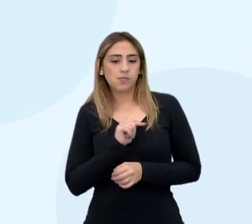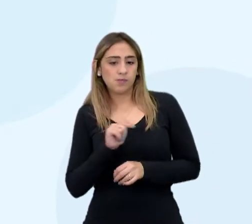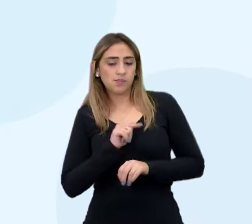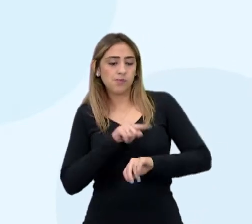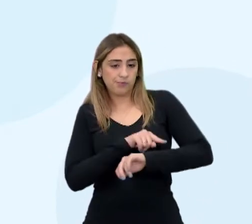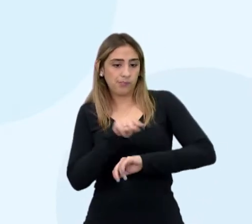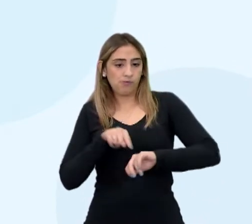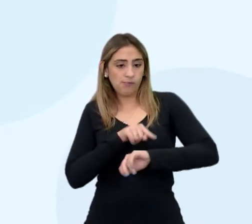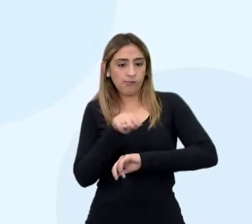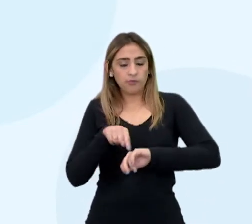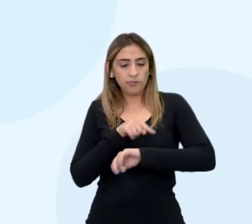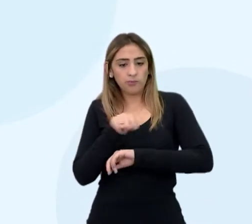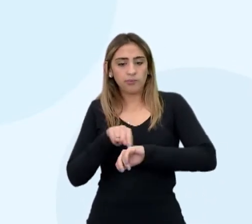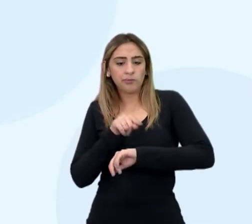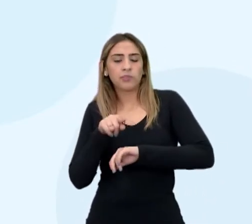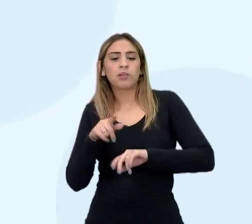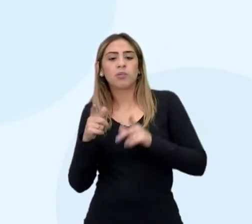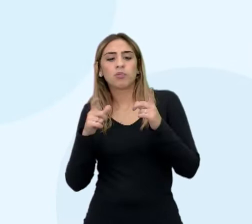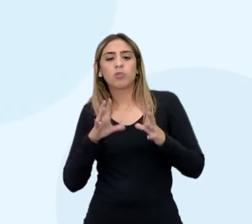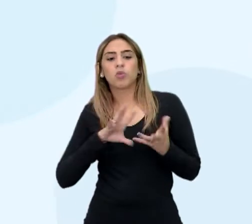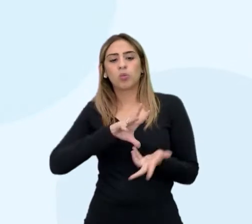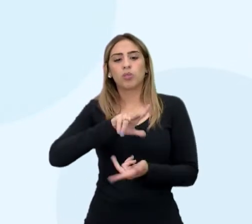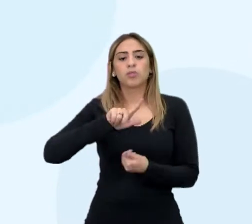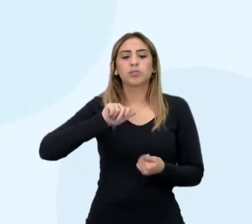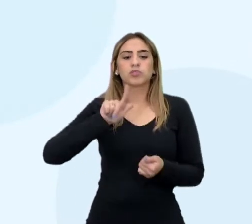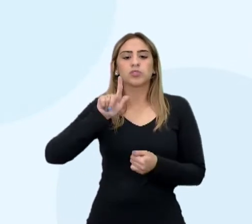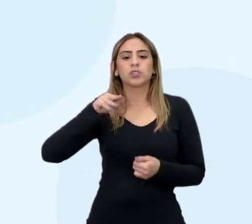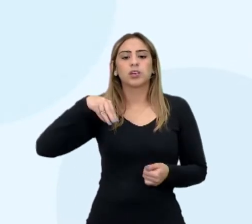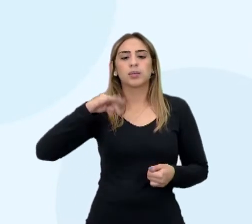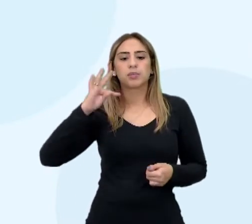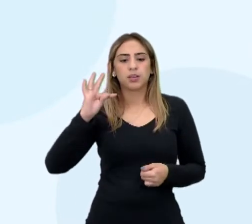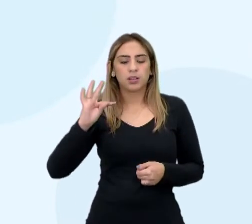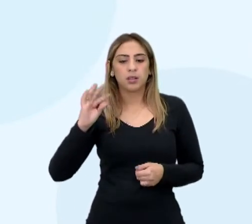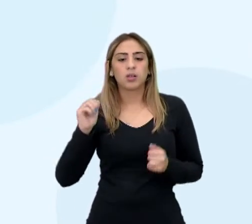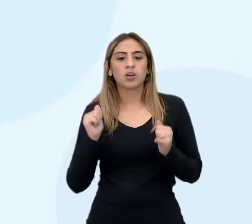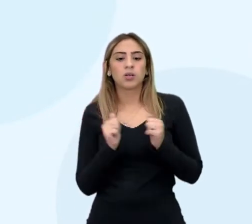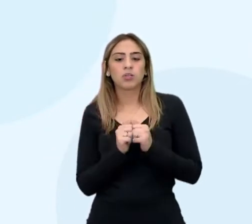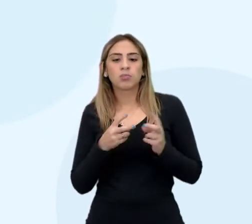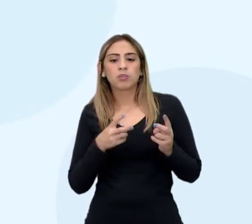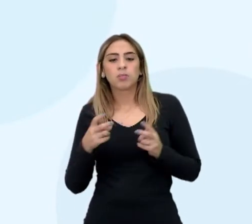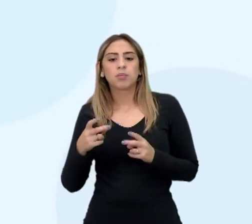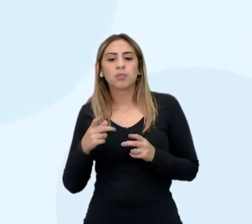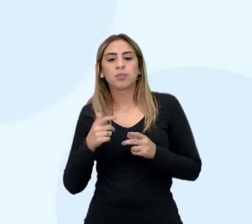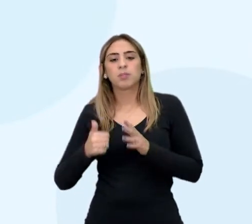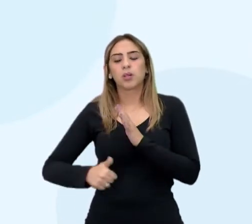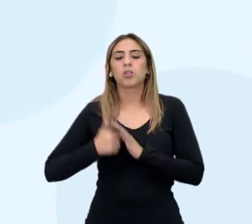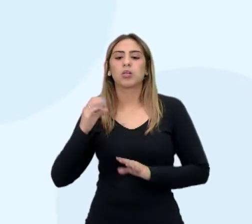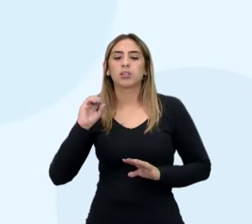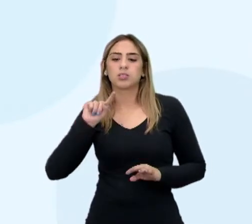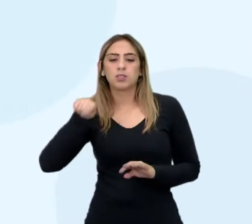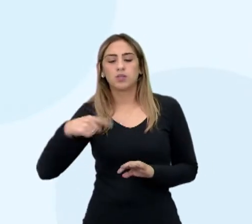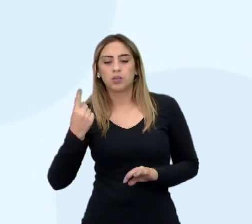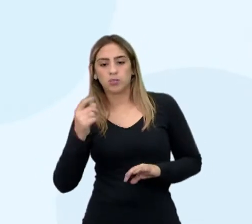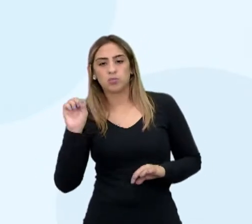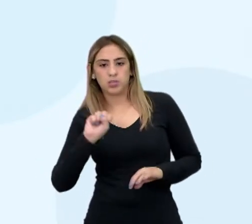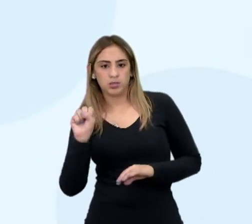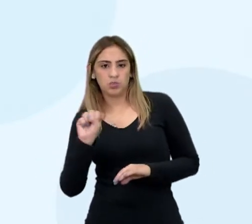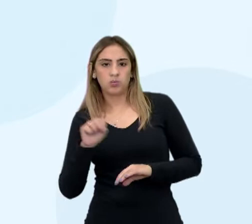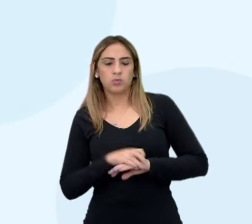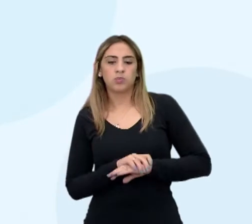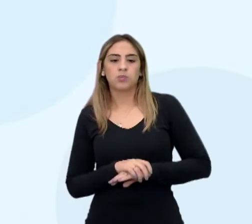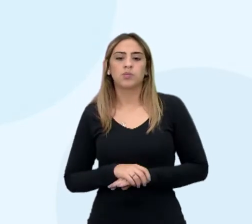relógios que marcam a hora universal, né, o GMT, né, com precisão melhor que 0,1 segundos.